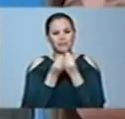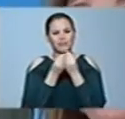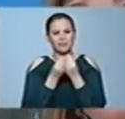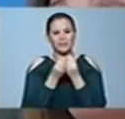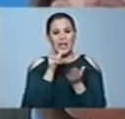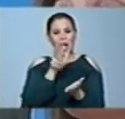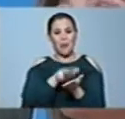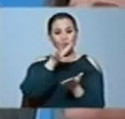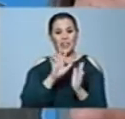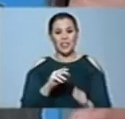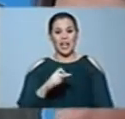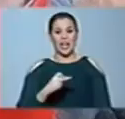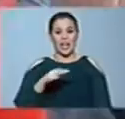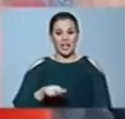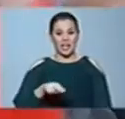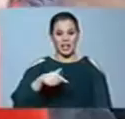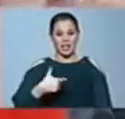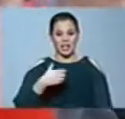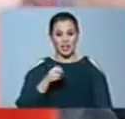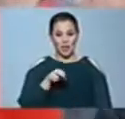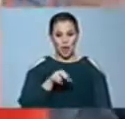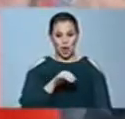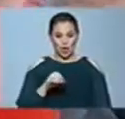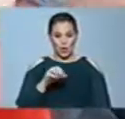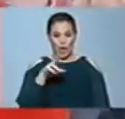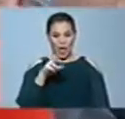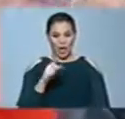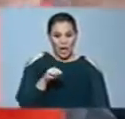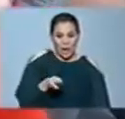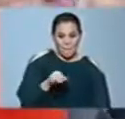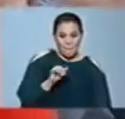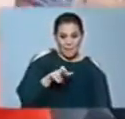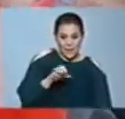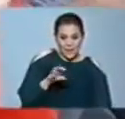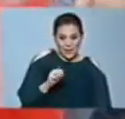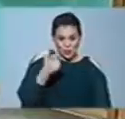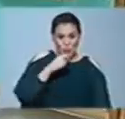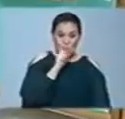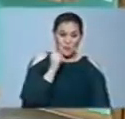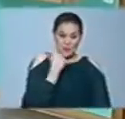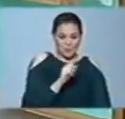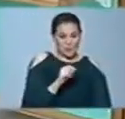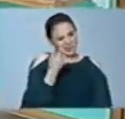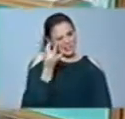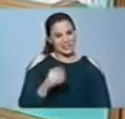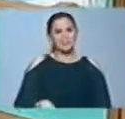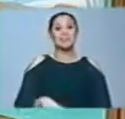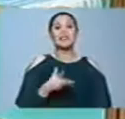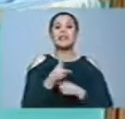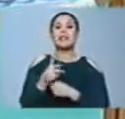goiânia rio embora só que time vai vencer essa guerrinha